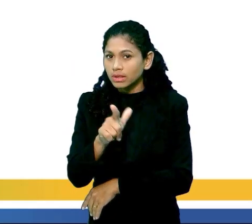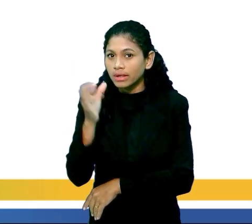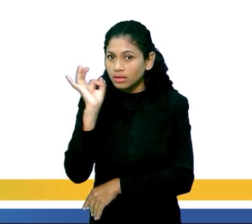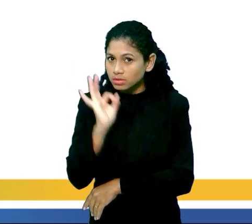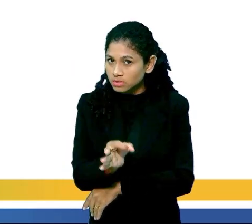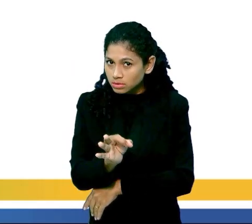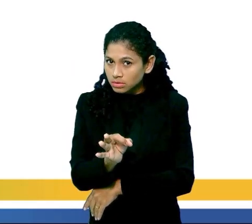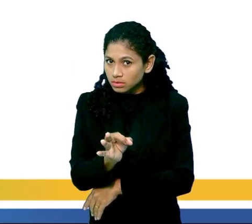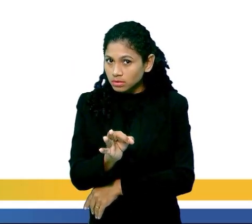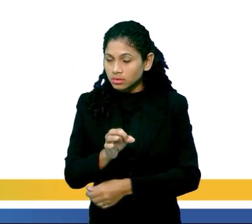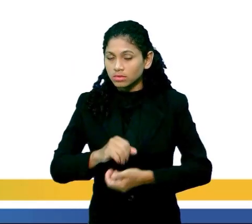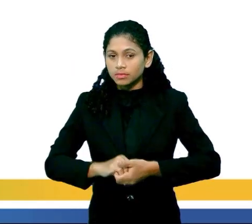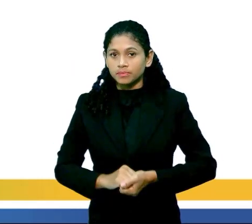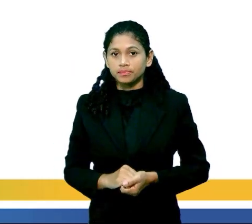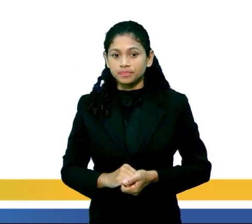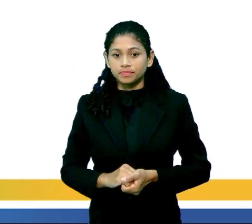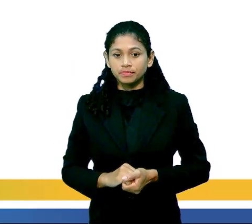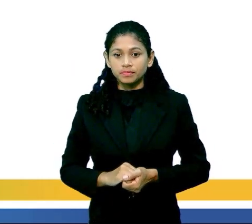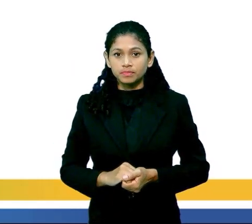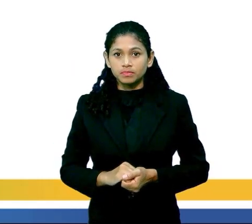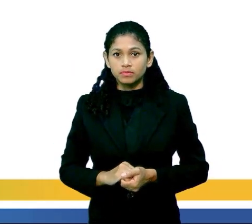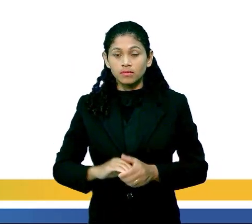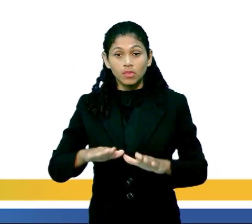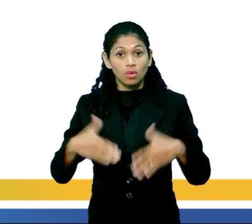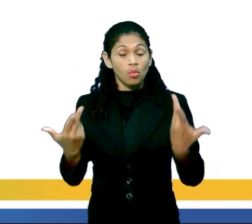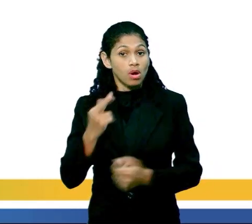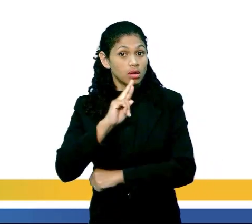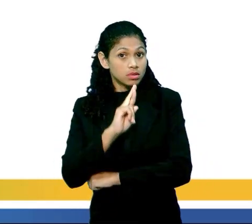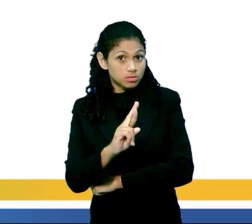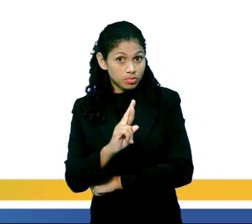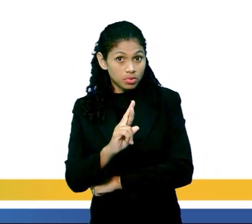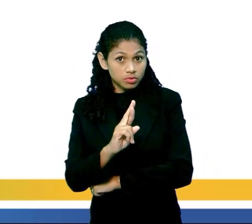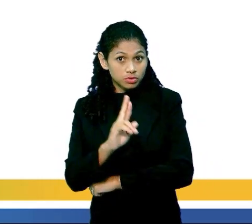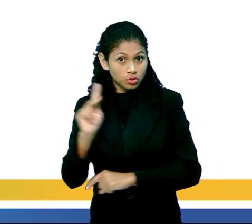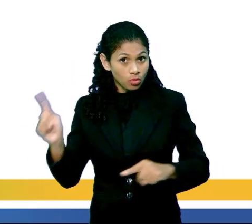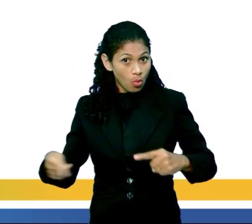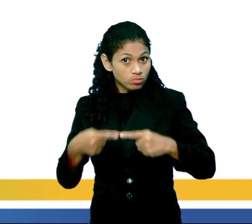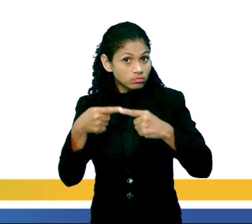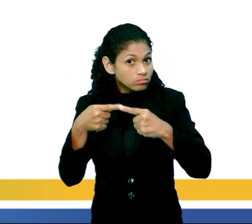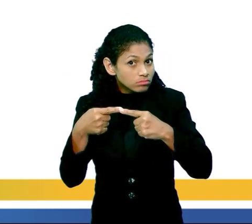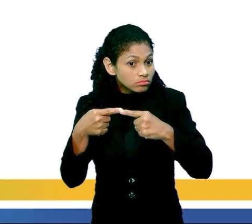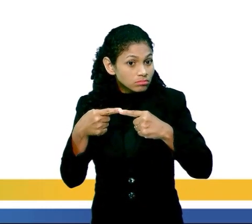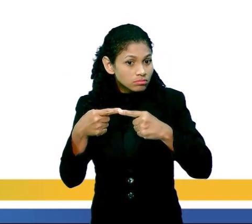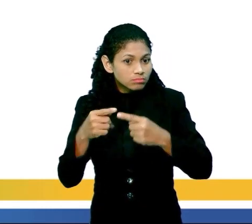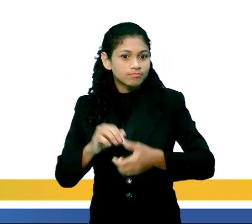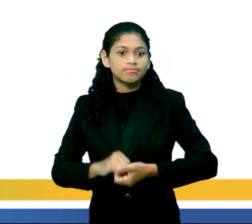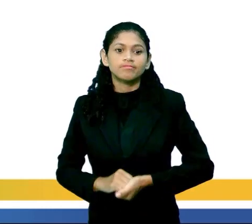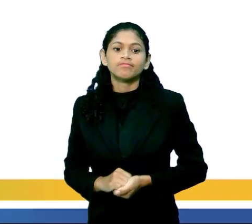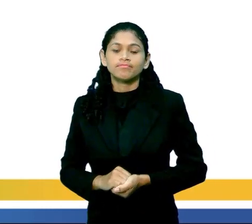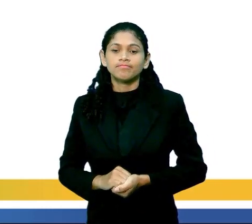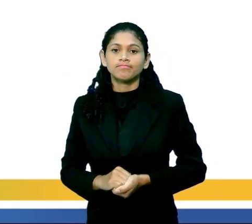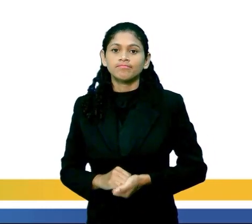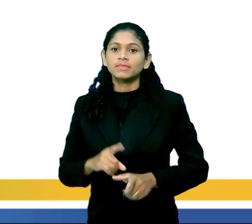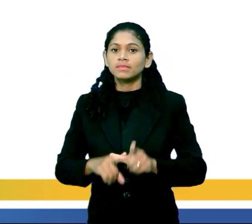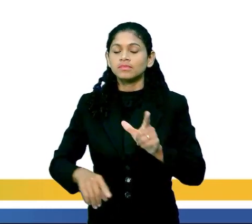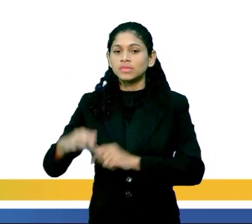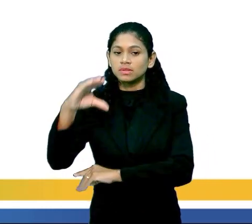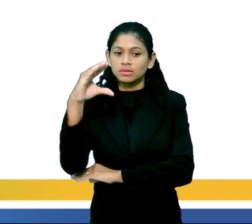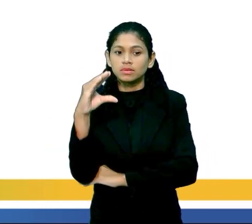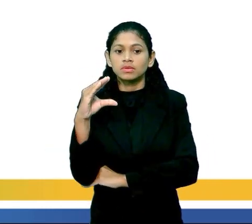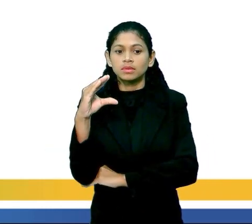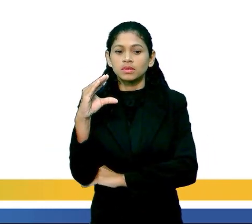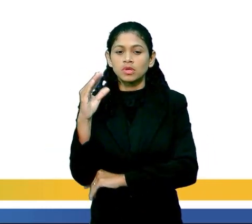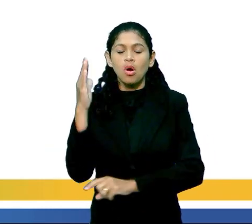aliás, acertar, identificar qual é a resposta coerente? Vamos lá observar? Letra C.